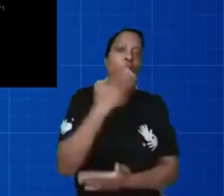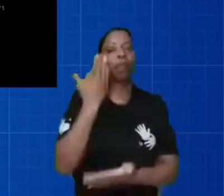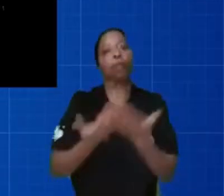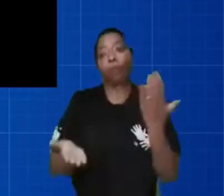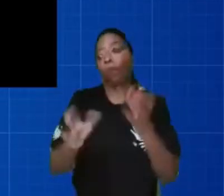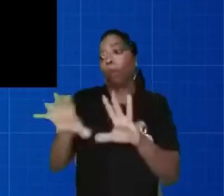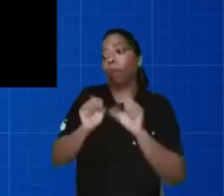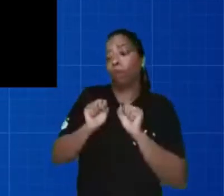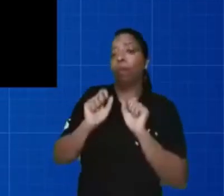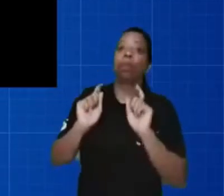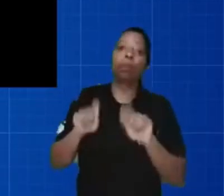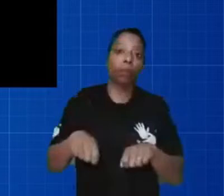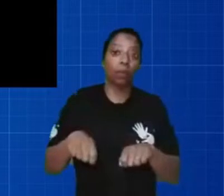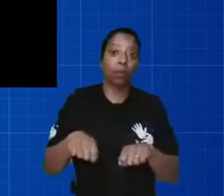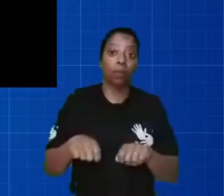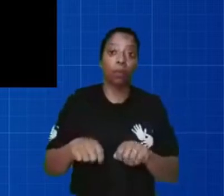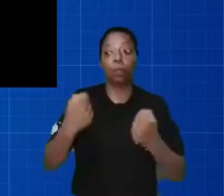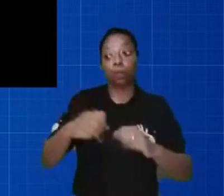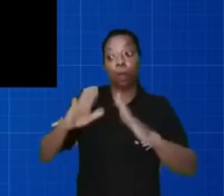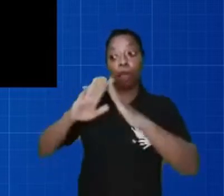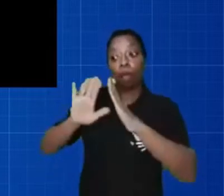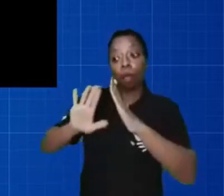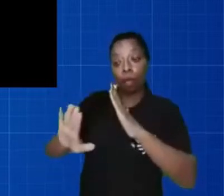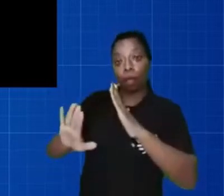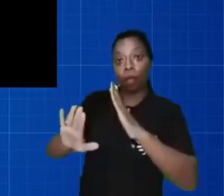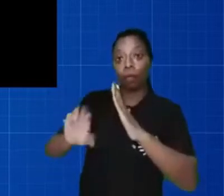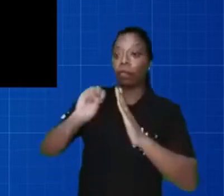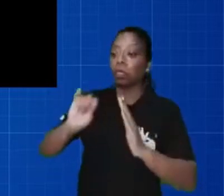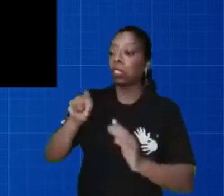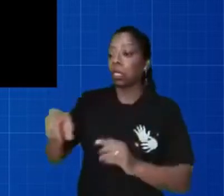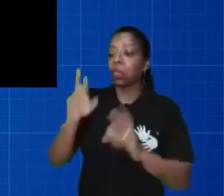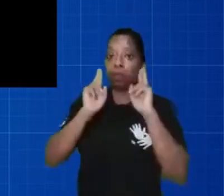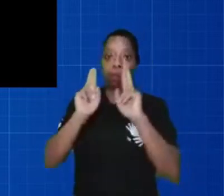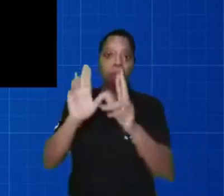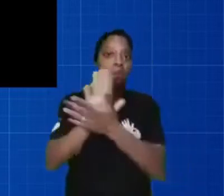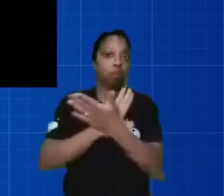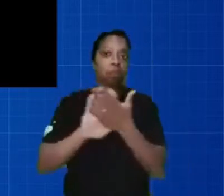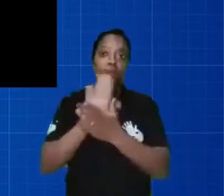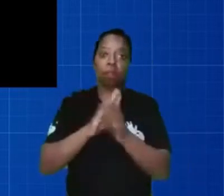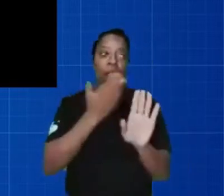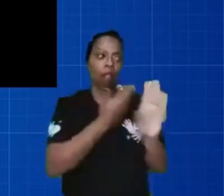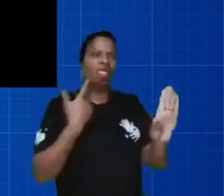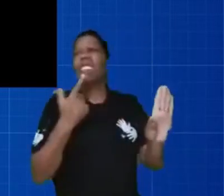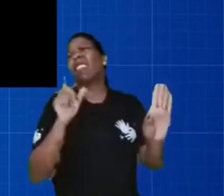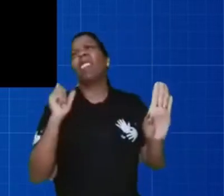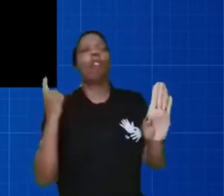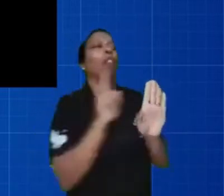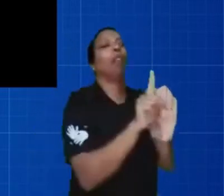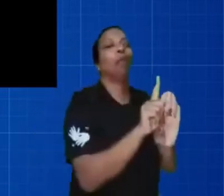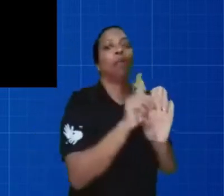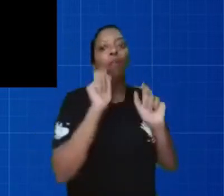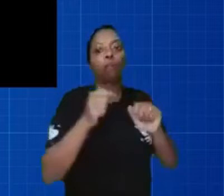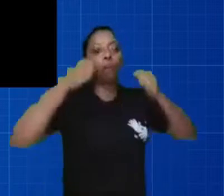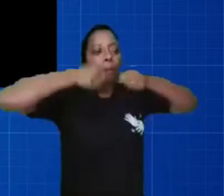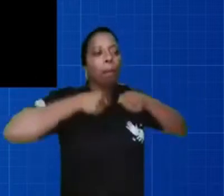isolamento, nós garantimos que as outras pessoas não peguem, né, não adquirem a doença, né?